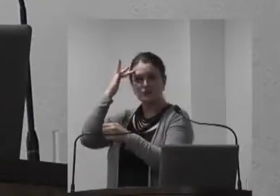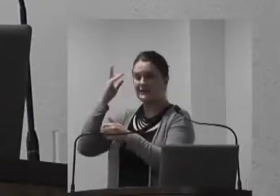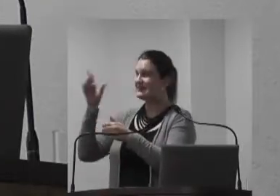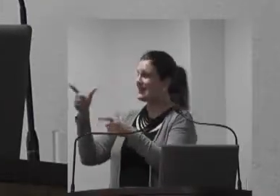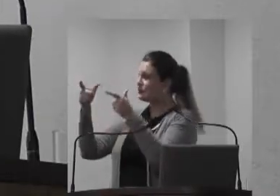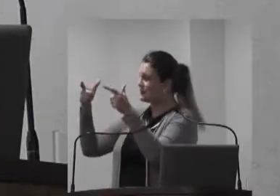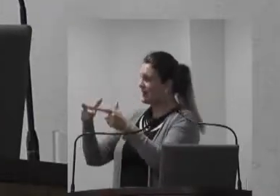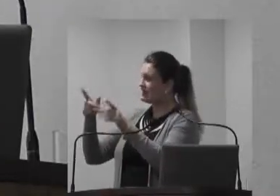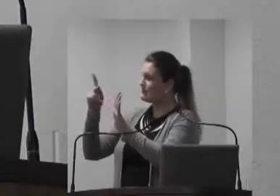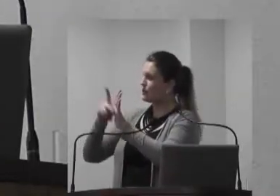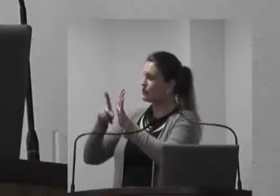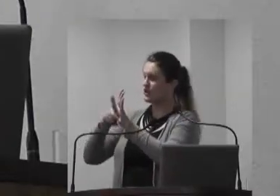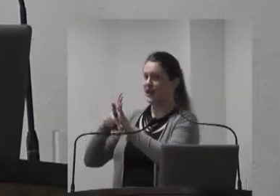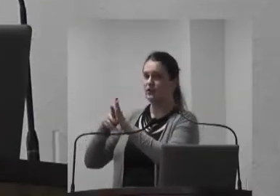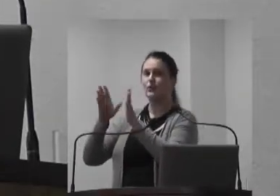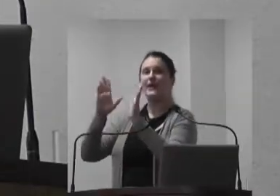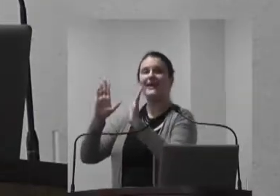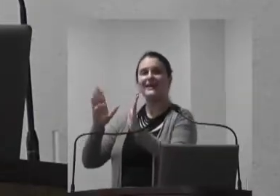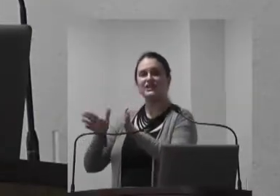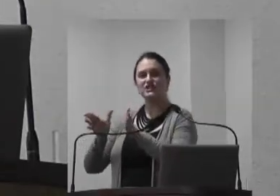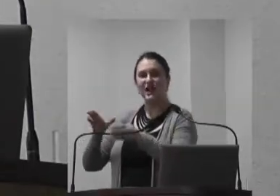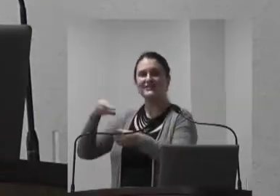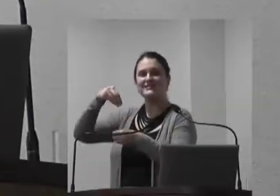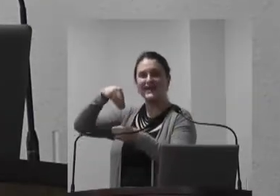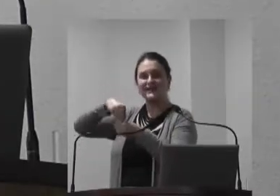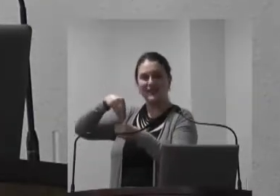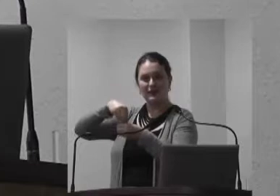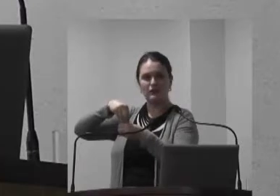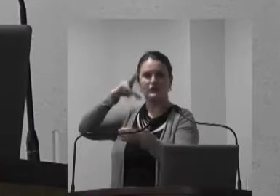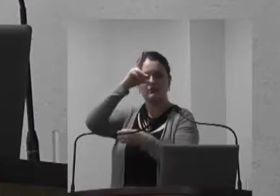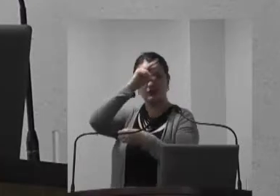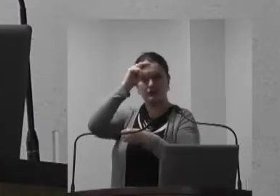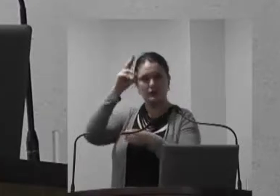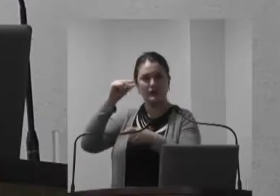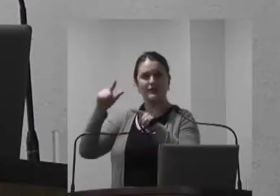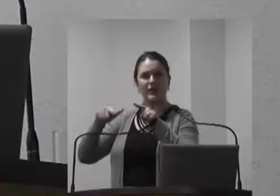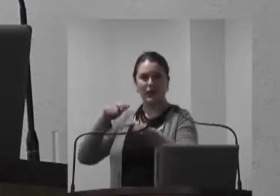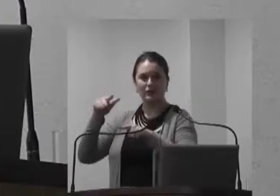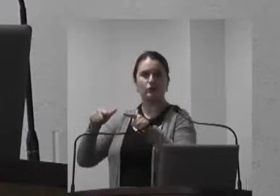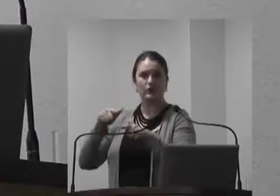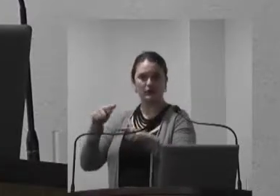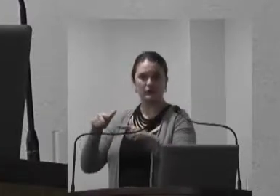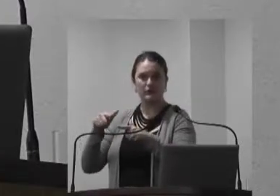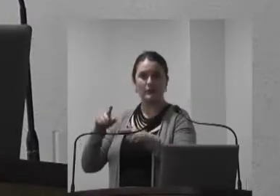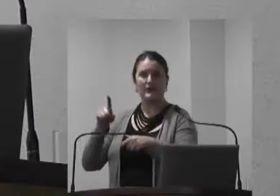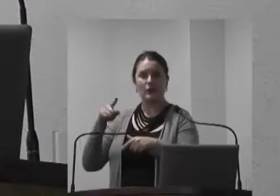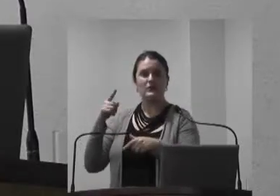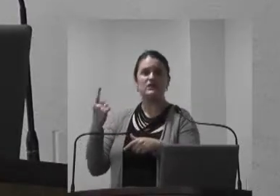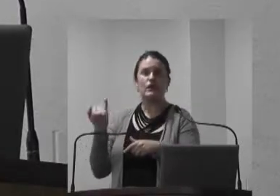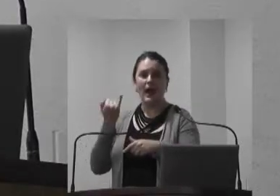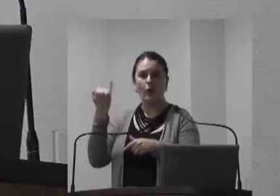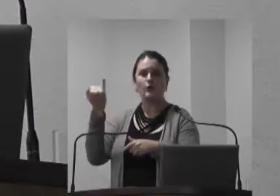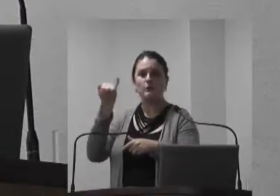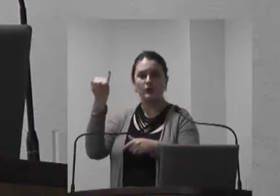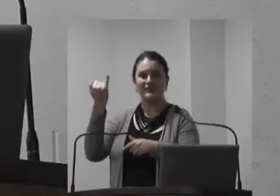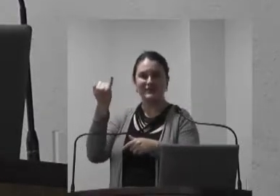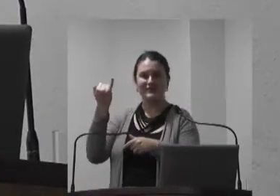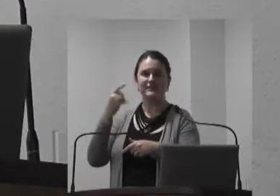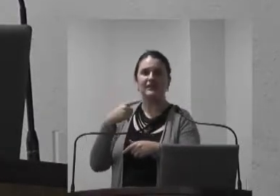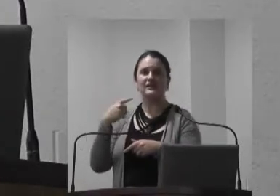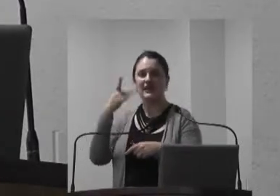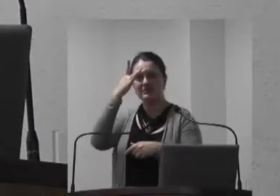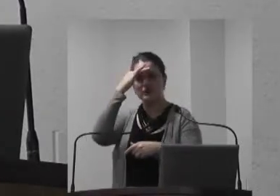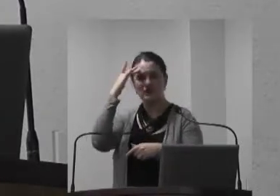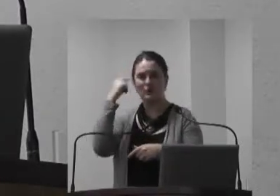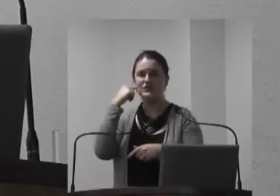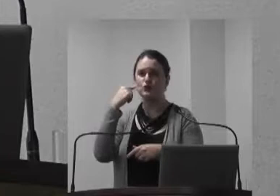essas pessoas dentro desse projeto, ele já está dentro da prefeitura atuando. Então, isso é algo